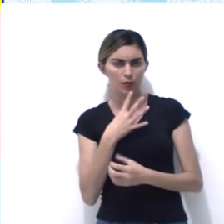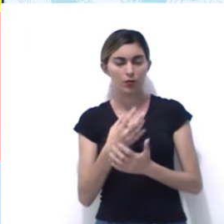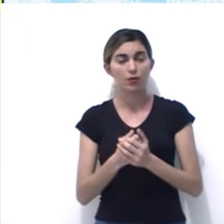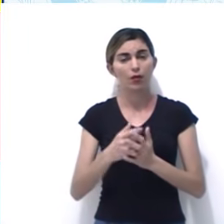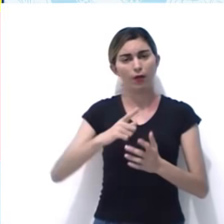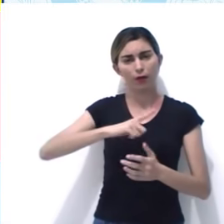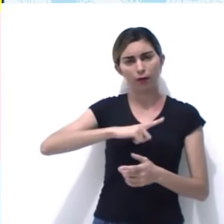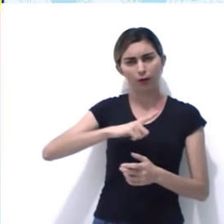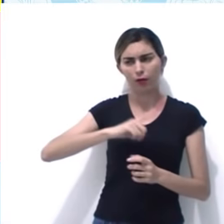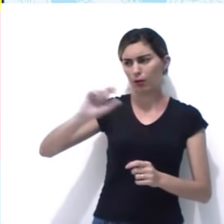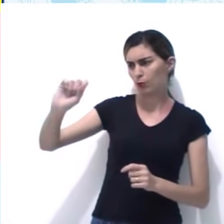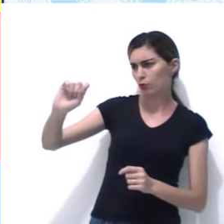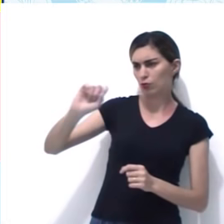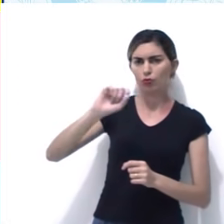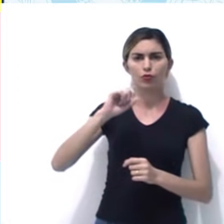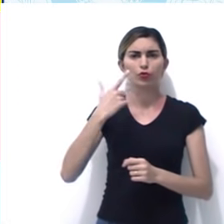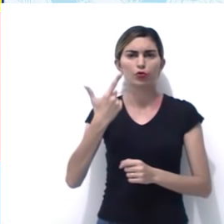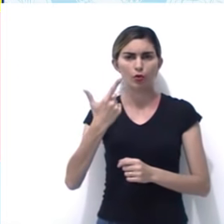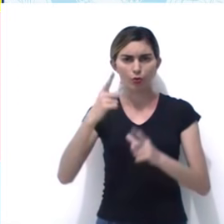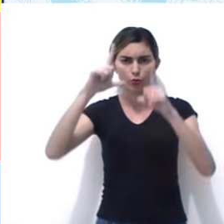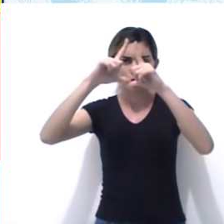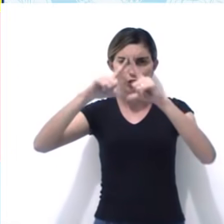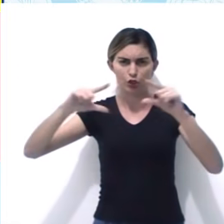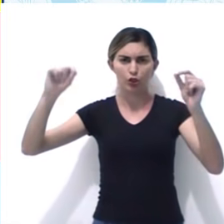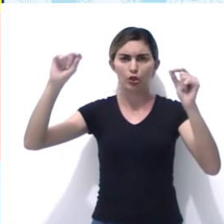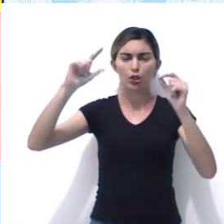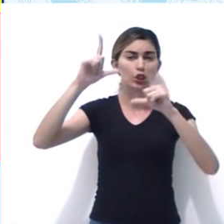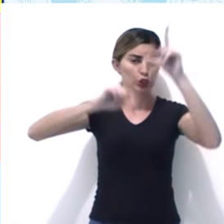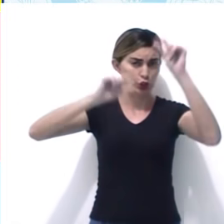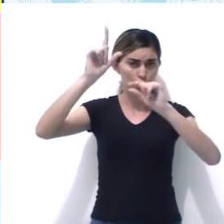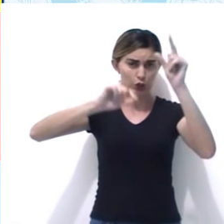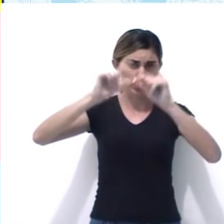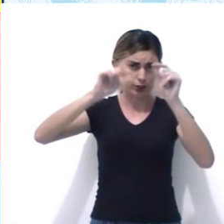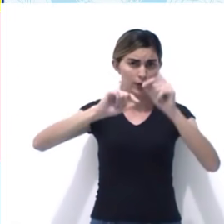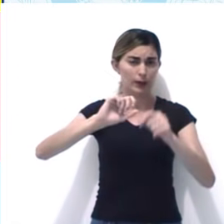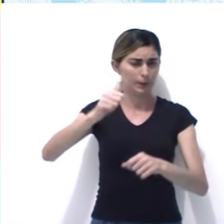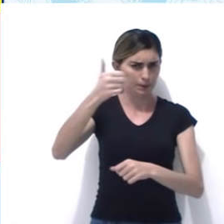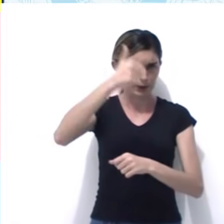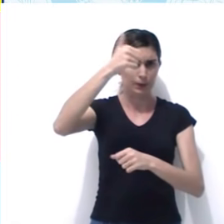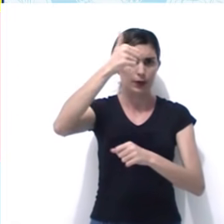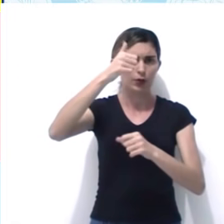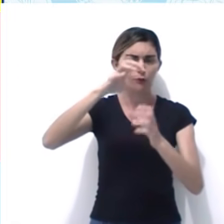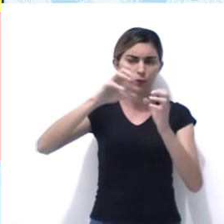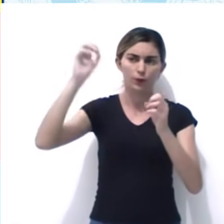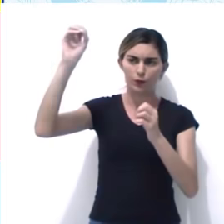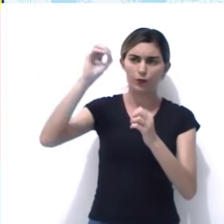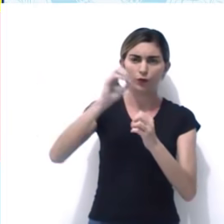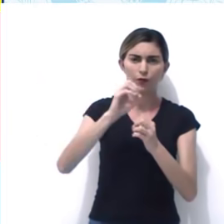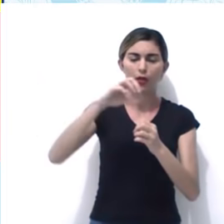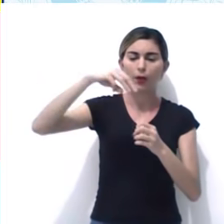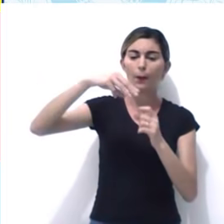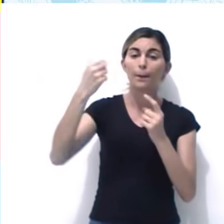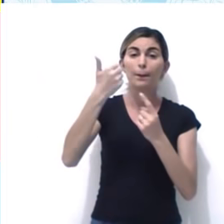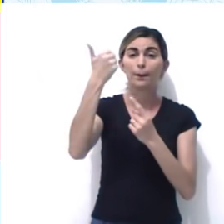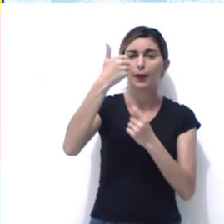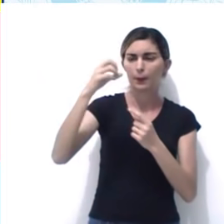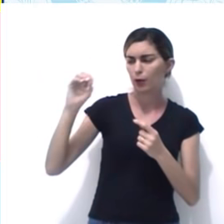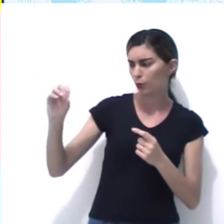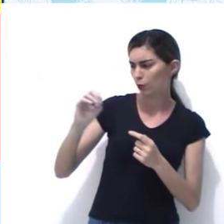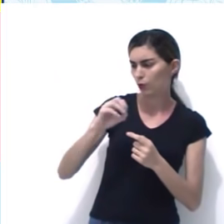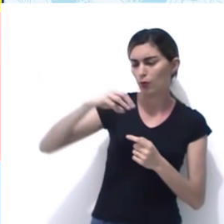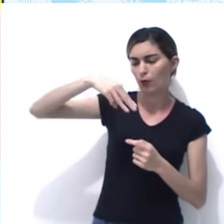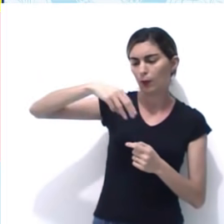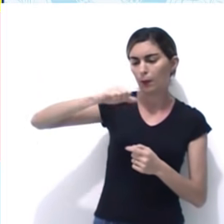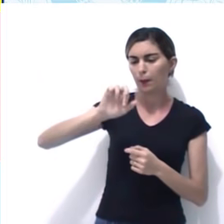temos aí o sol que a nossa grande estrela o primeiro planeta do sistema solar é mercúrio observe a imagem